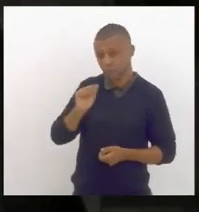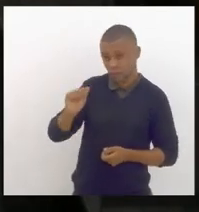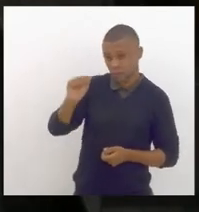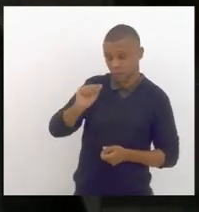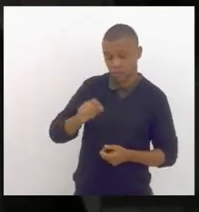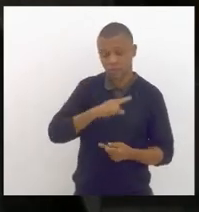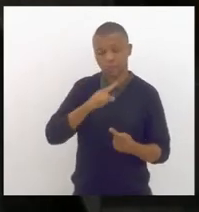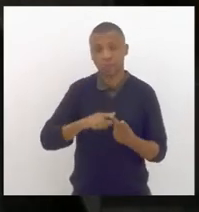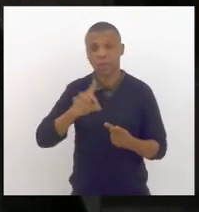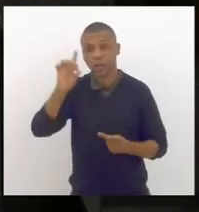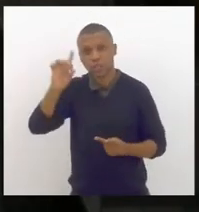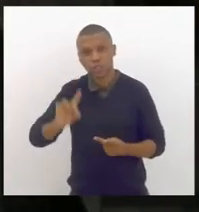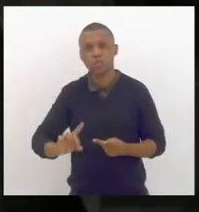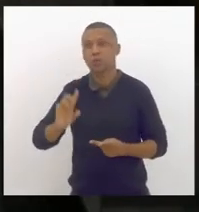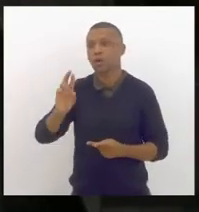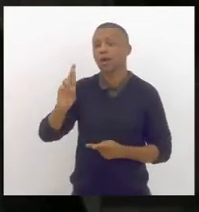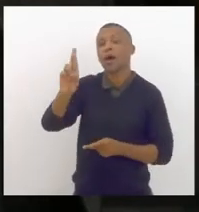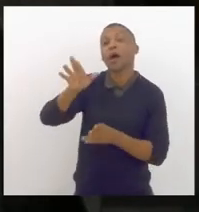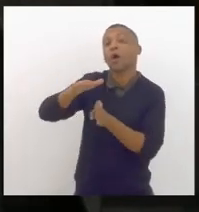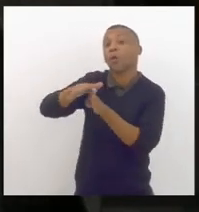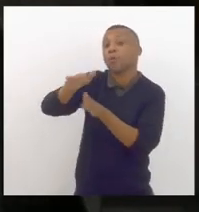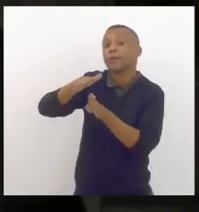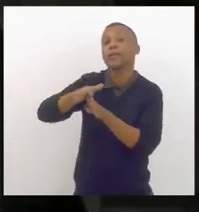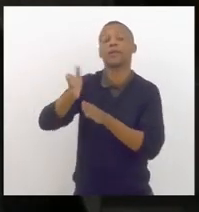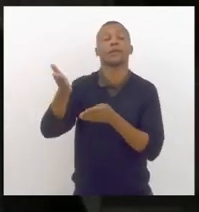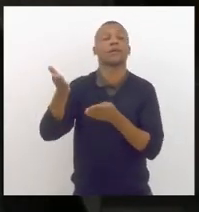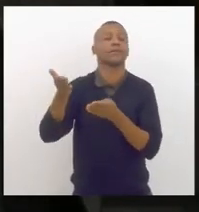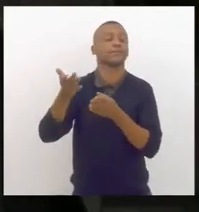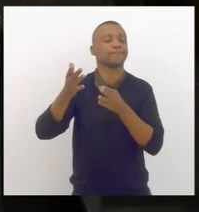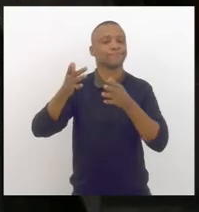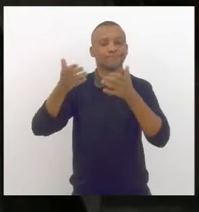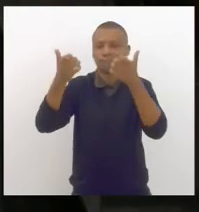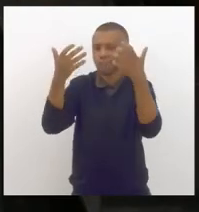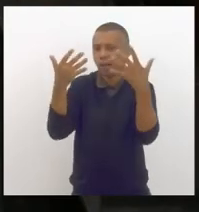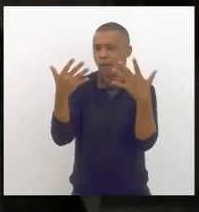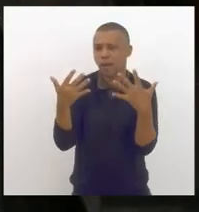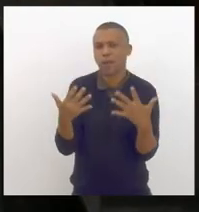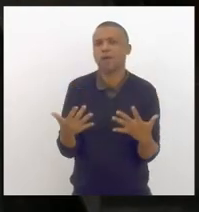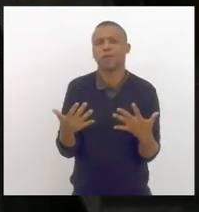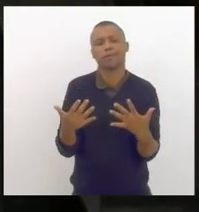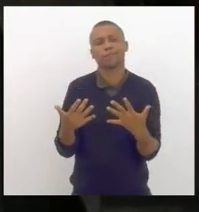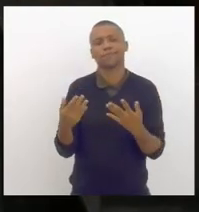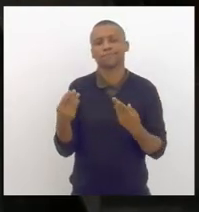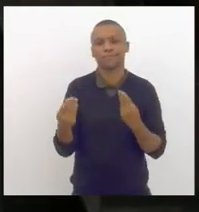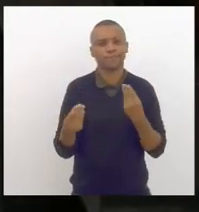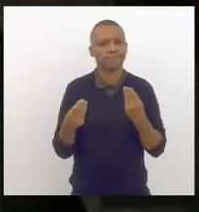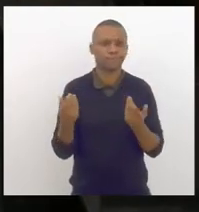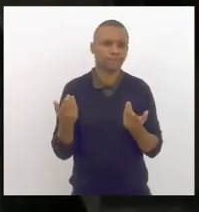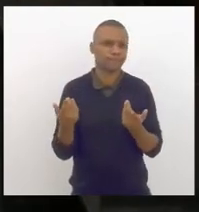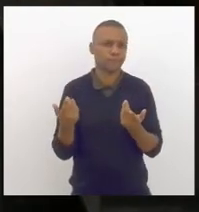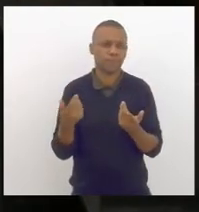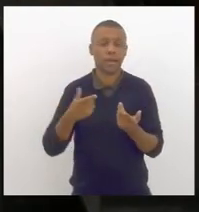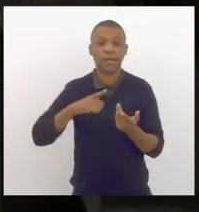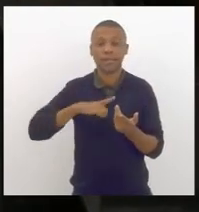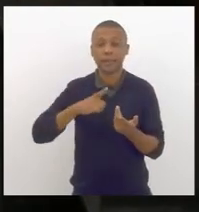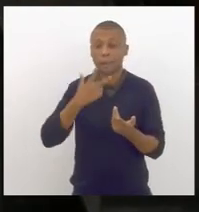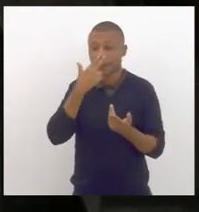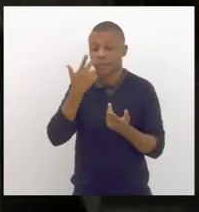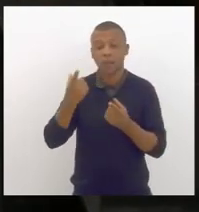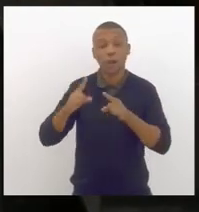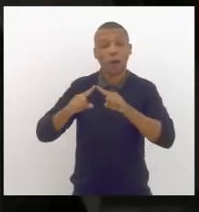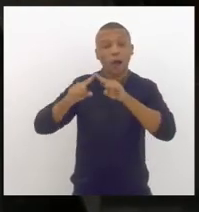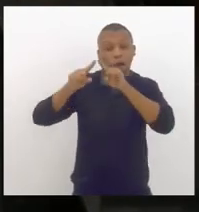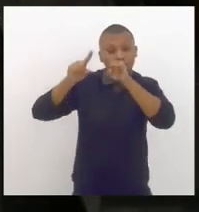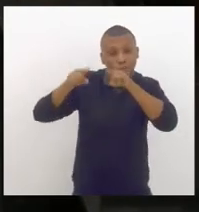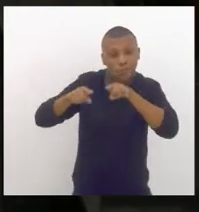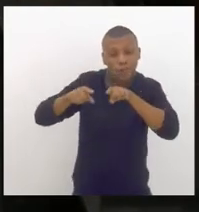diretora, conselheira, enfim, é quase é quase um quadro permanente